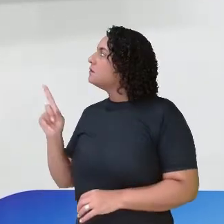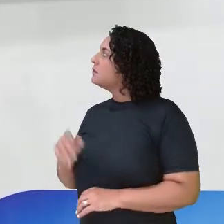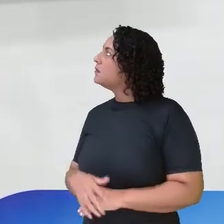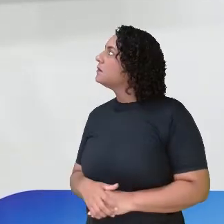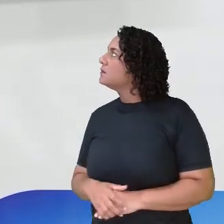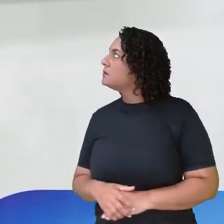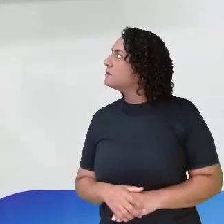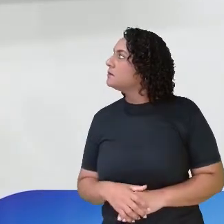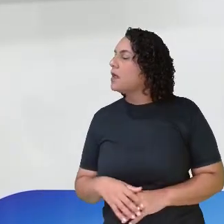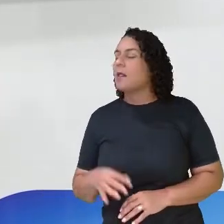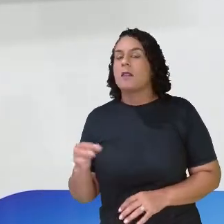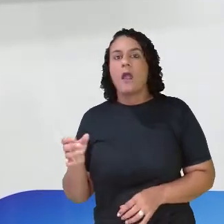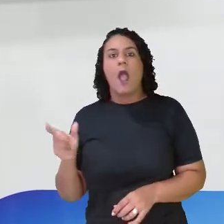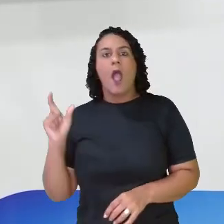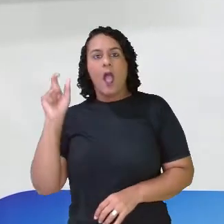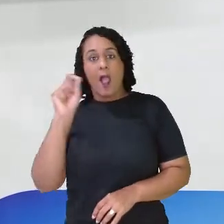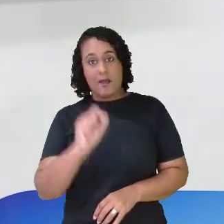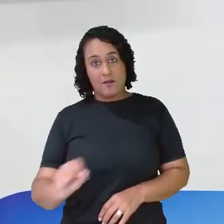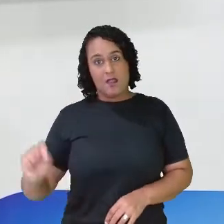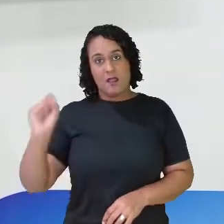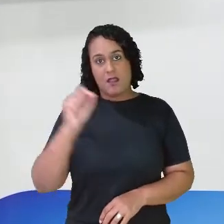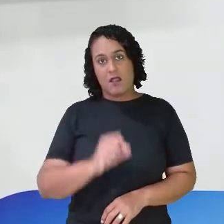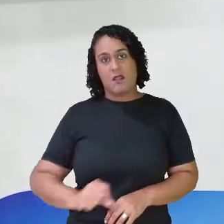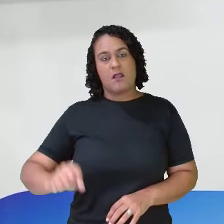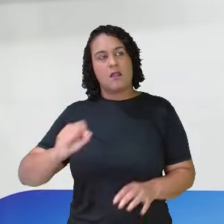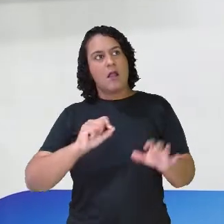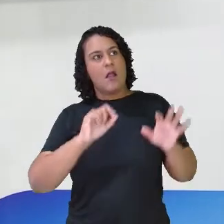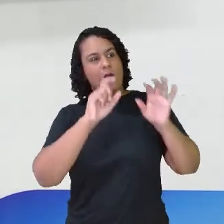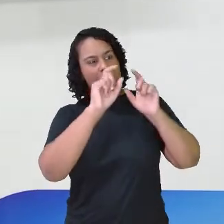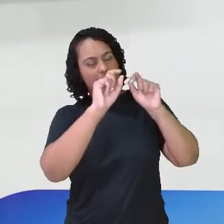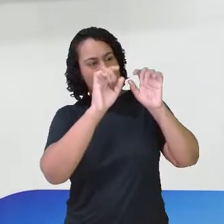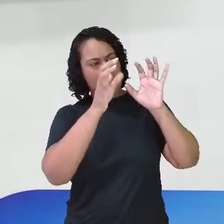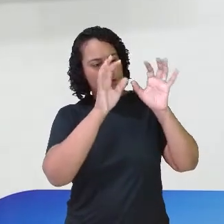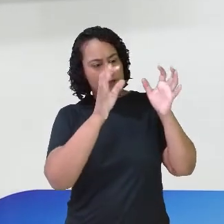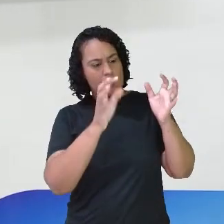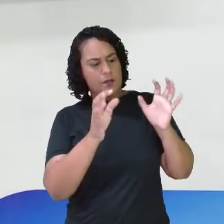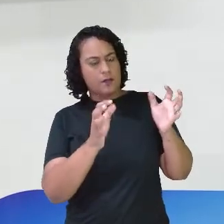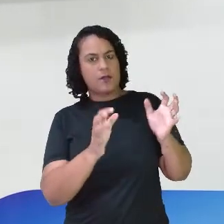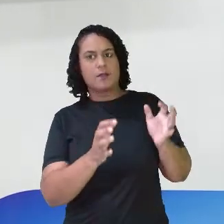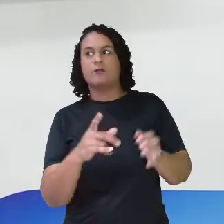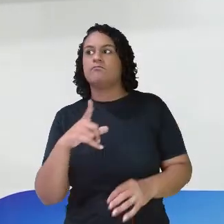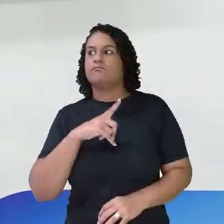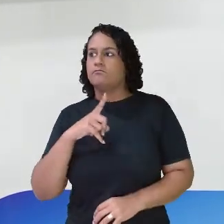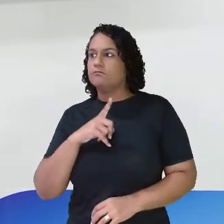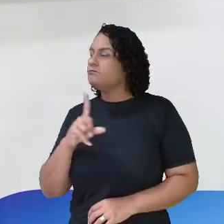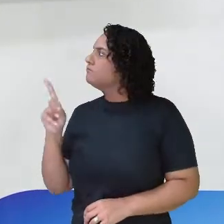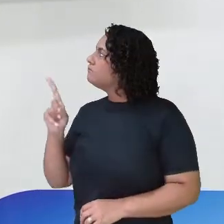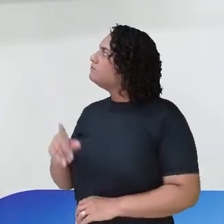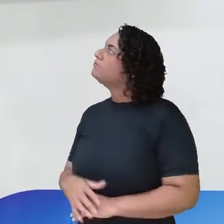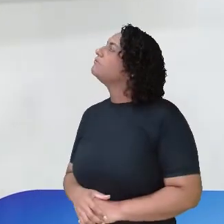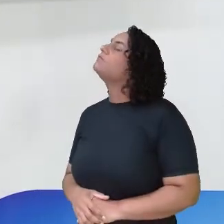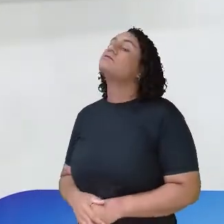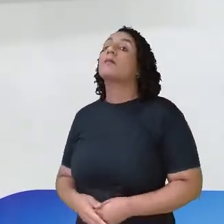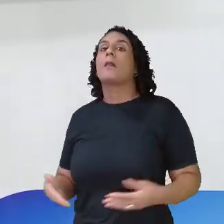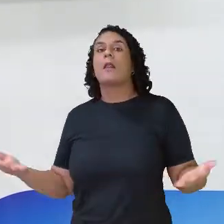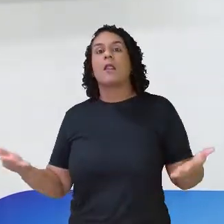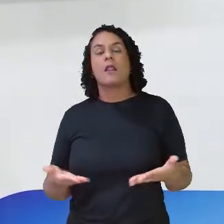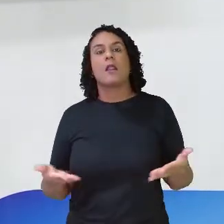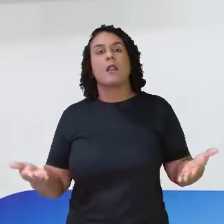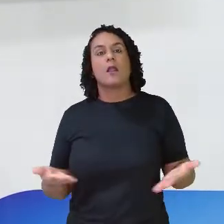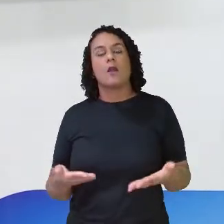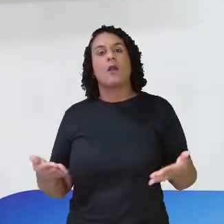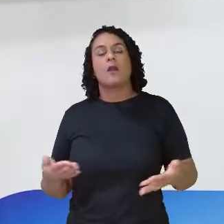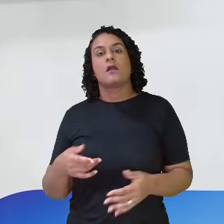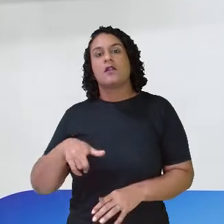abelhas. Normalmente aquelas casinhas têm formas hexagonais. Agora a gente vai para os